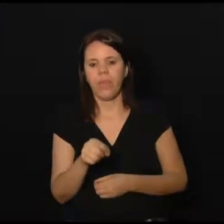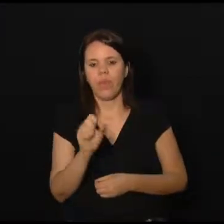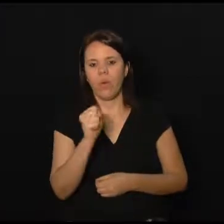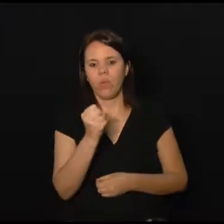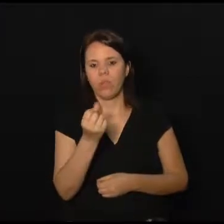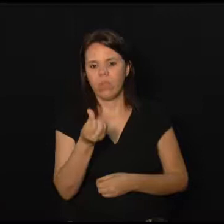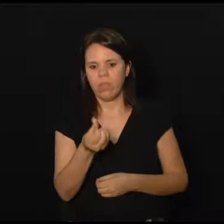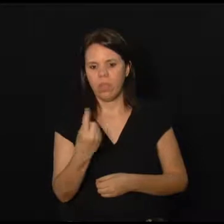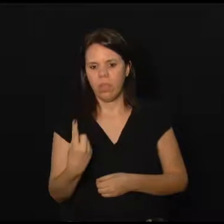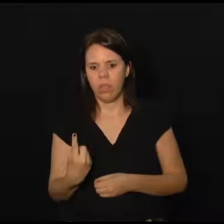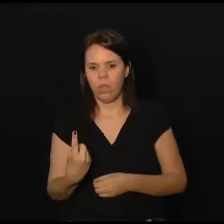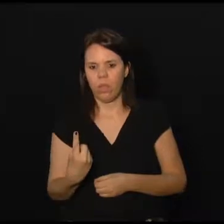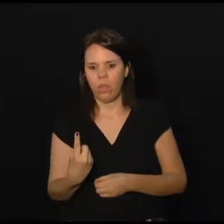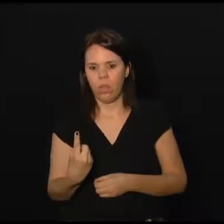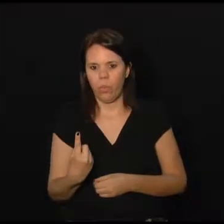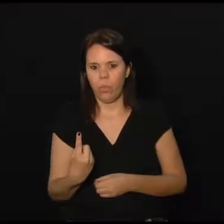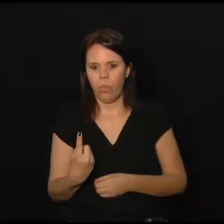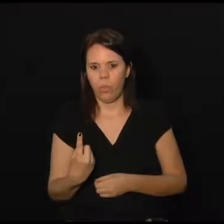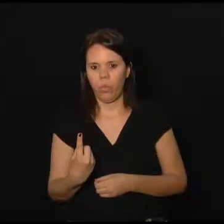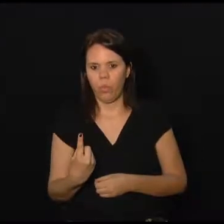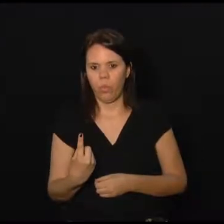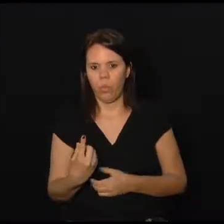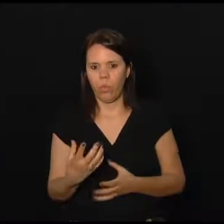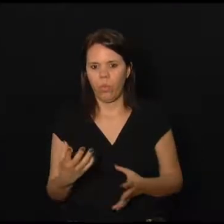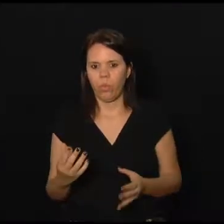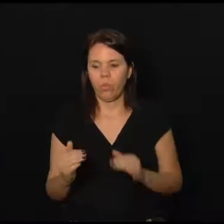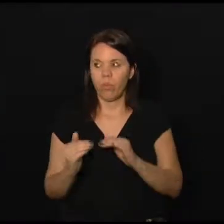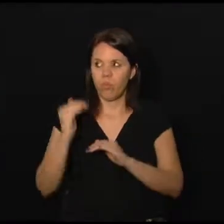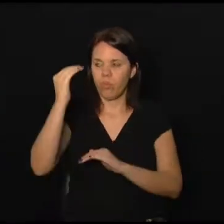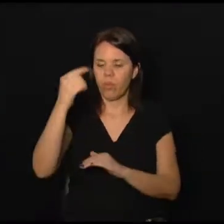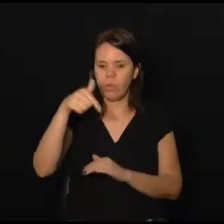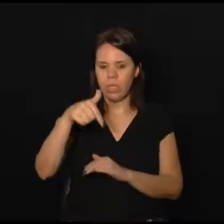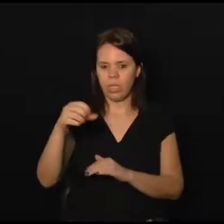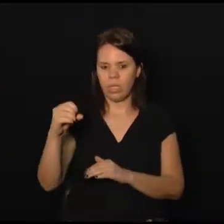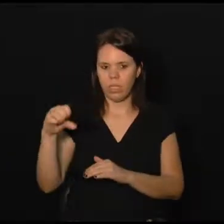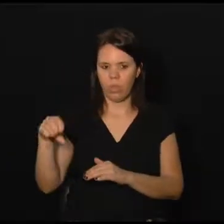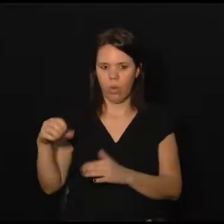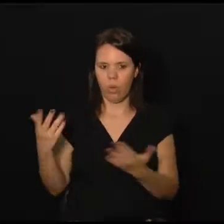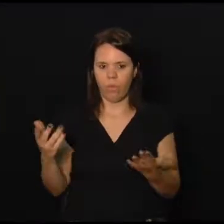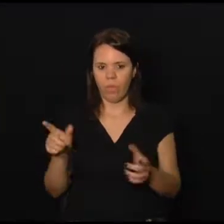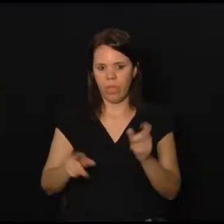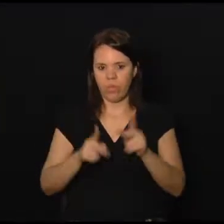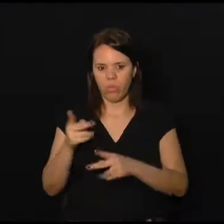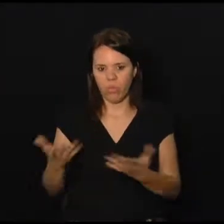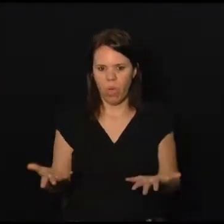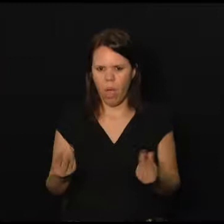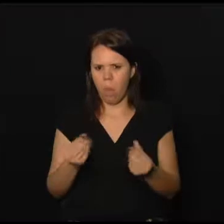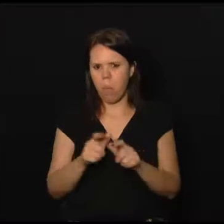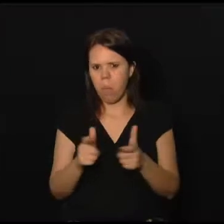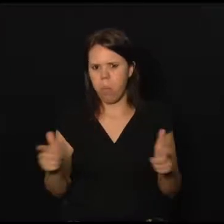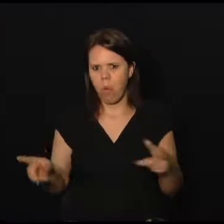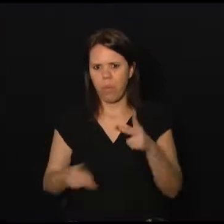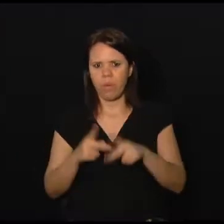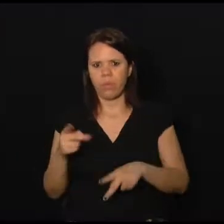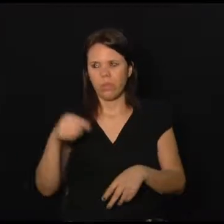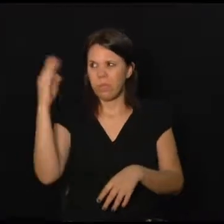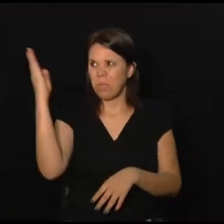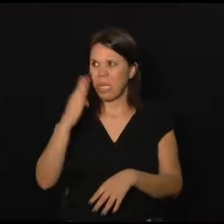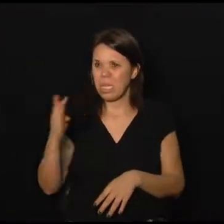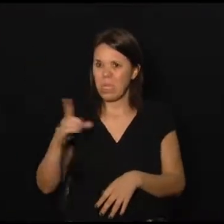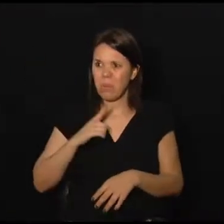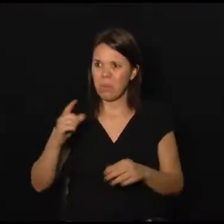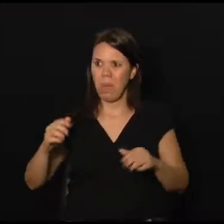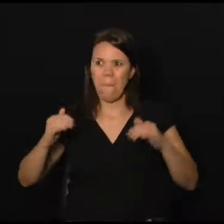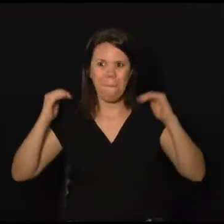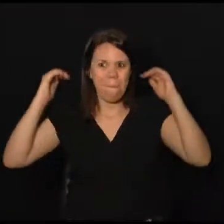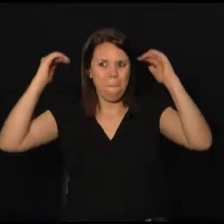1.861. Então, é muita gente. Então, o que está acontecendo? Se o Brasil tem o maior número de